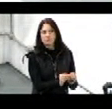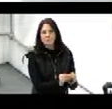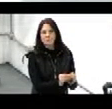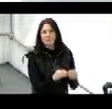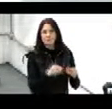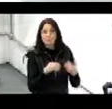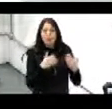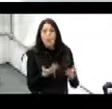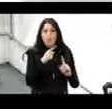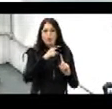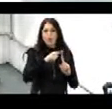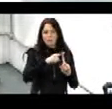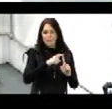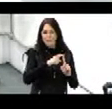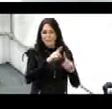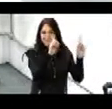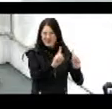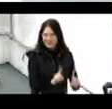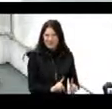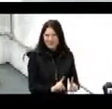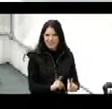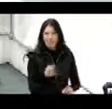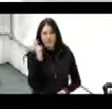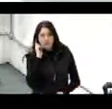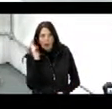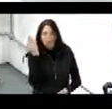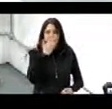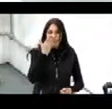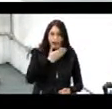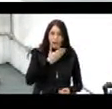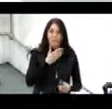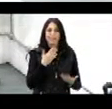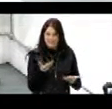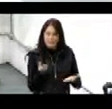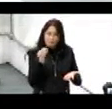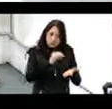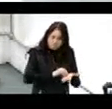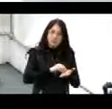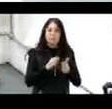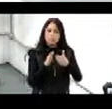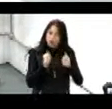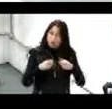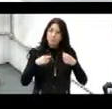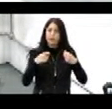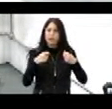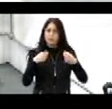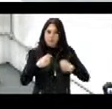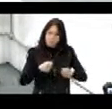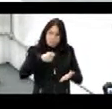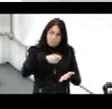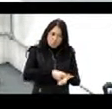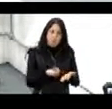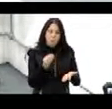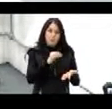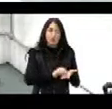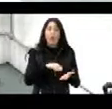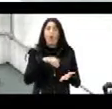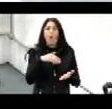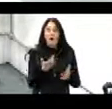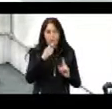mesma, tivessem a mesma especificidade. Então, nós sugerimos, então, um protocolo de que tenham